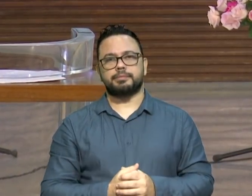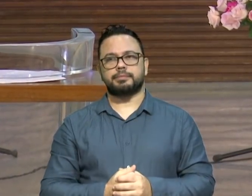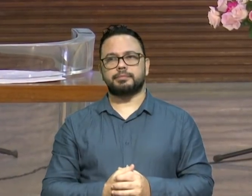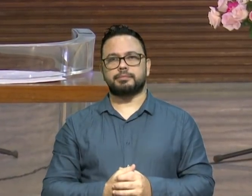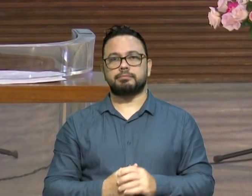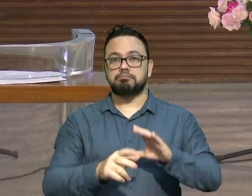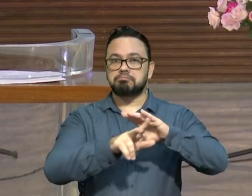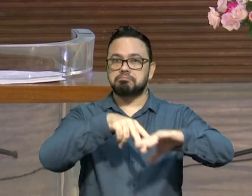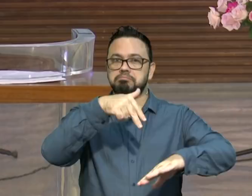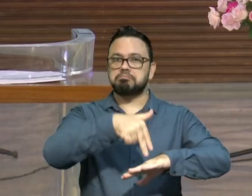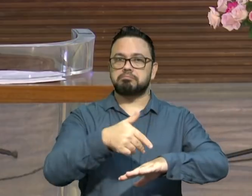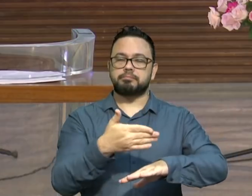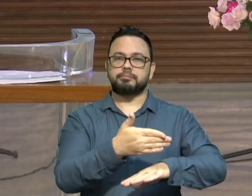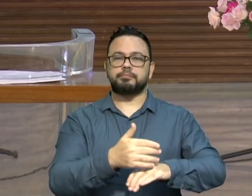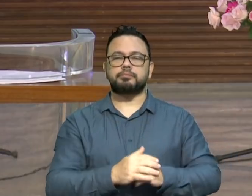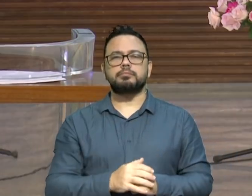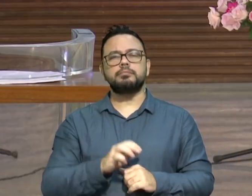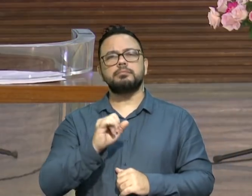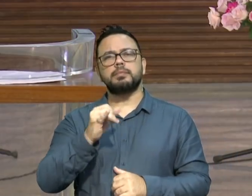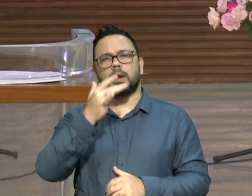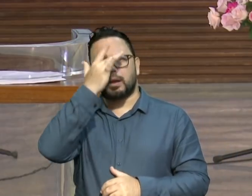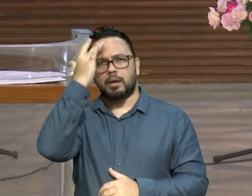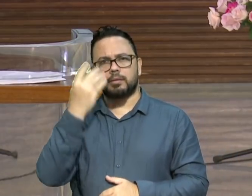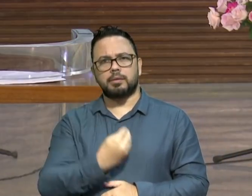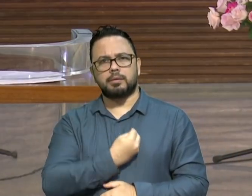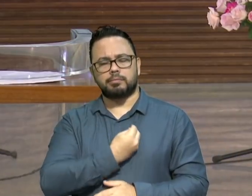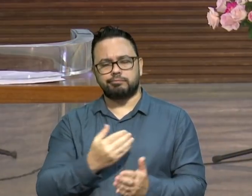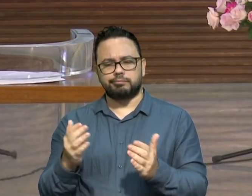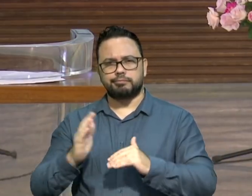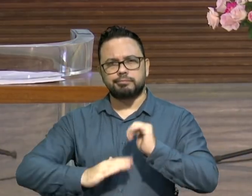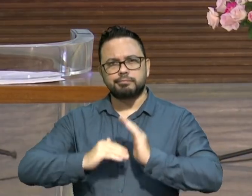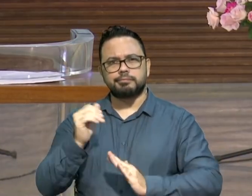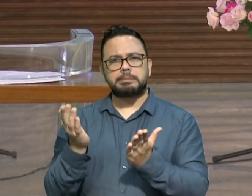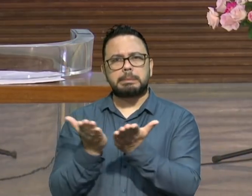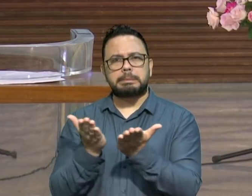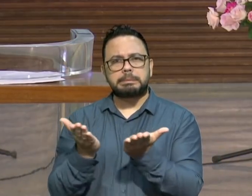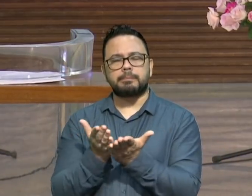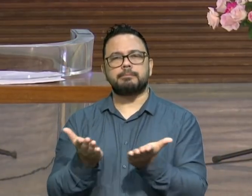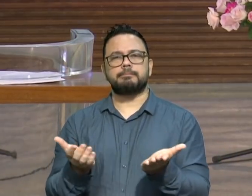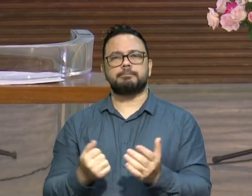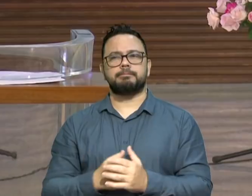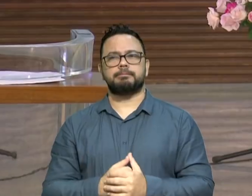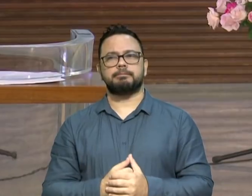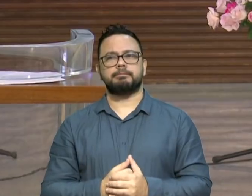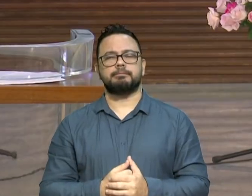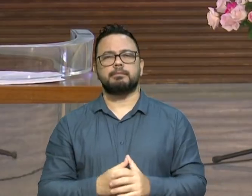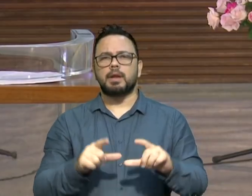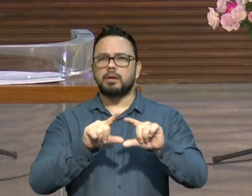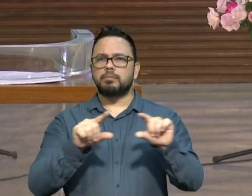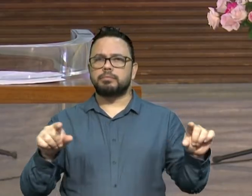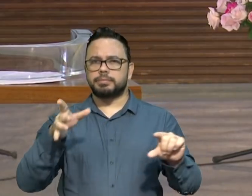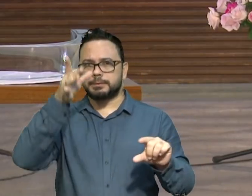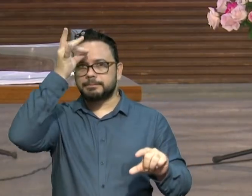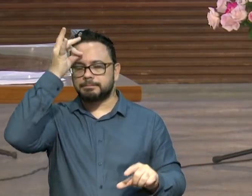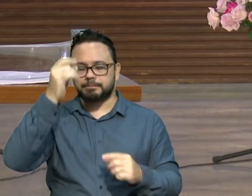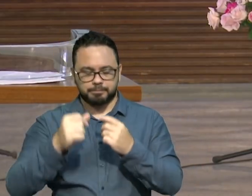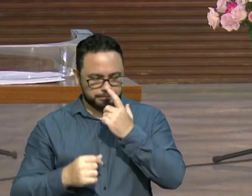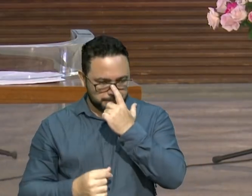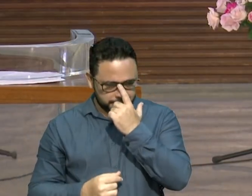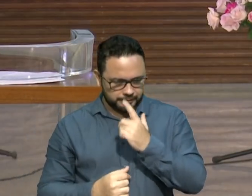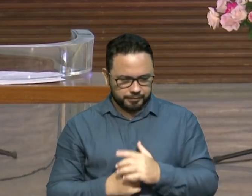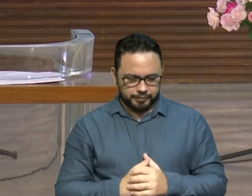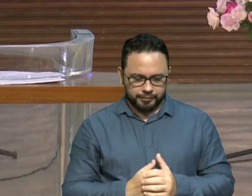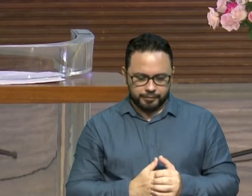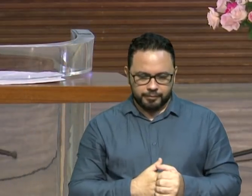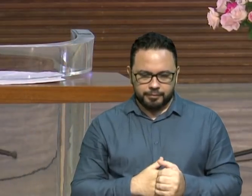e se a vida cristã Guarda essa frase eu amei essa frase a guarda essa frase irmão eu